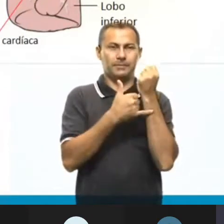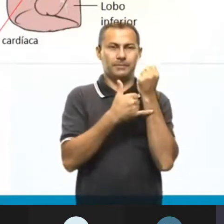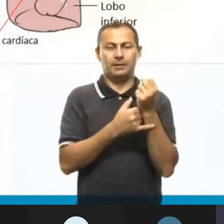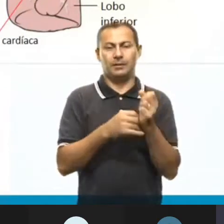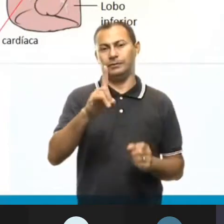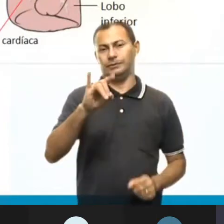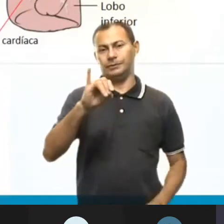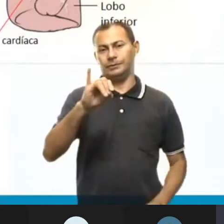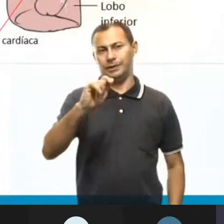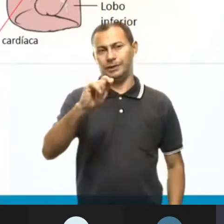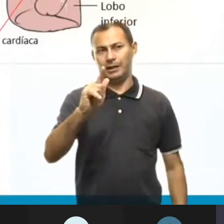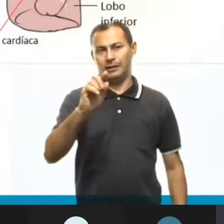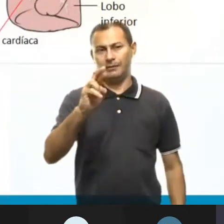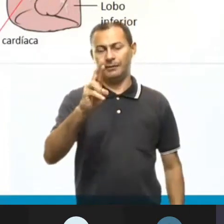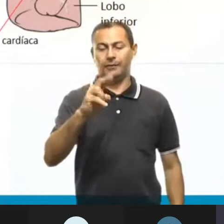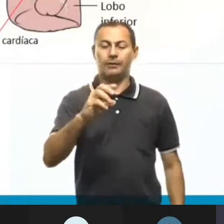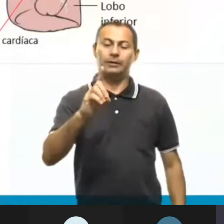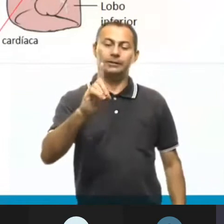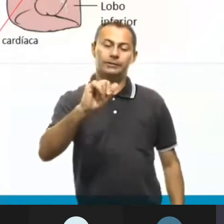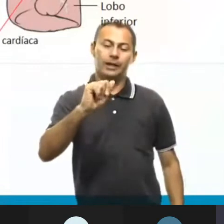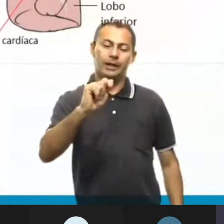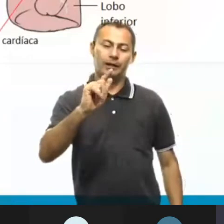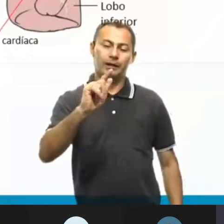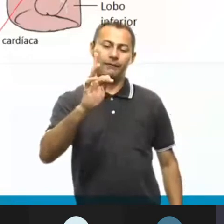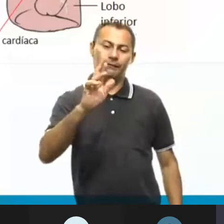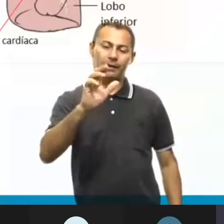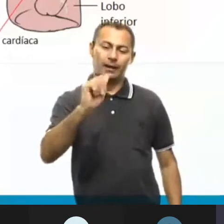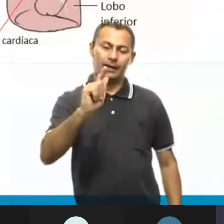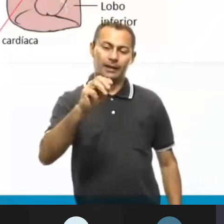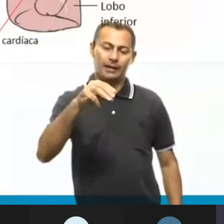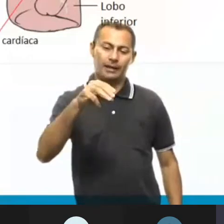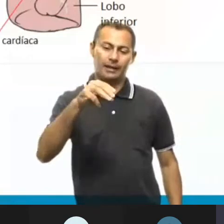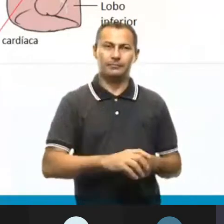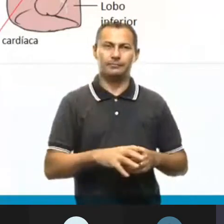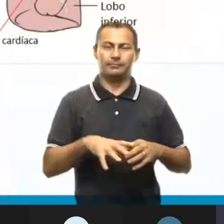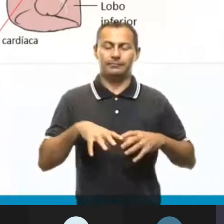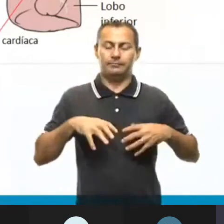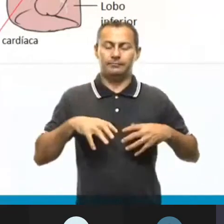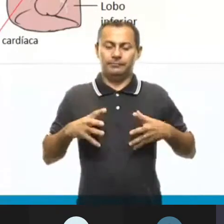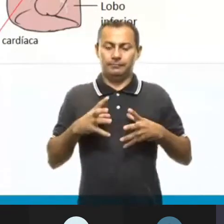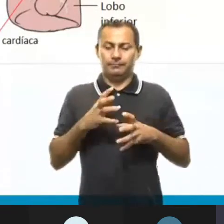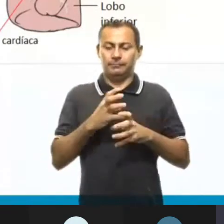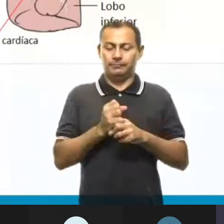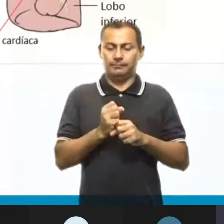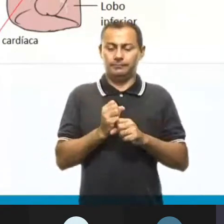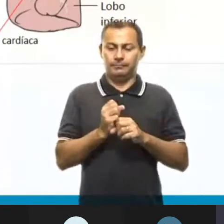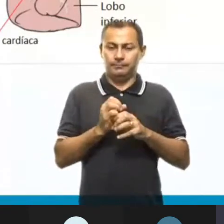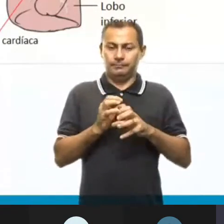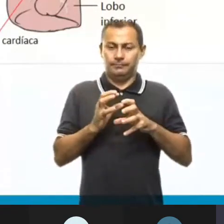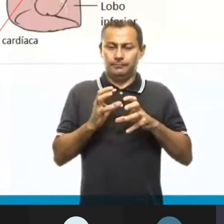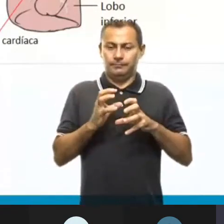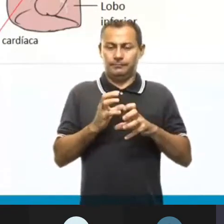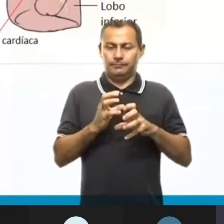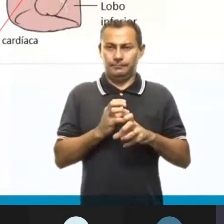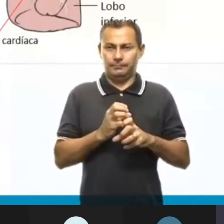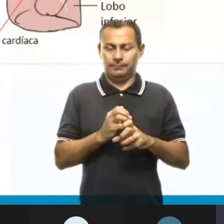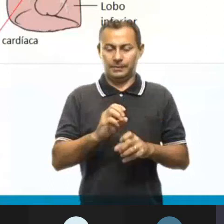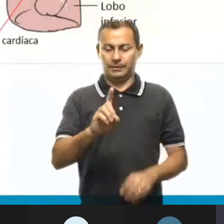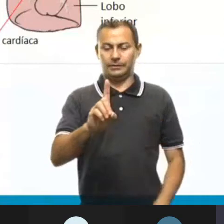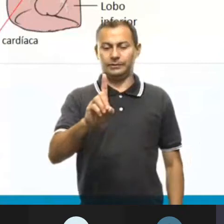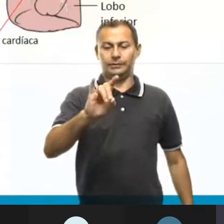o diafragma, que é o principal músculo da inspiração. Então, a contração do diafragma é que vai, né, principalmente